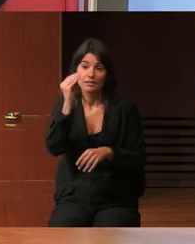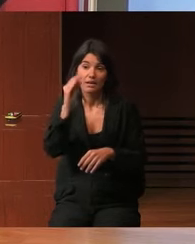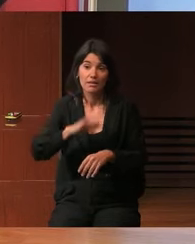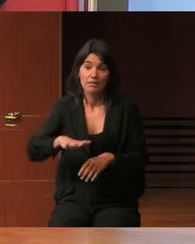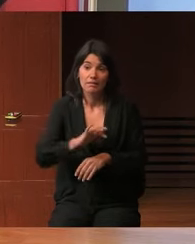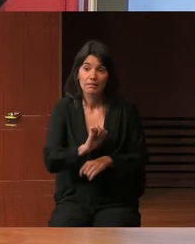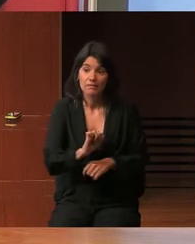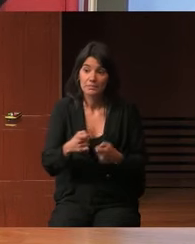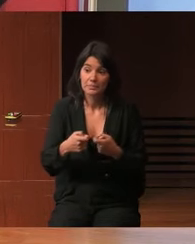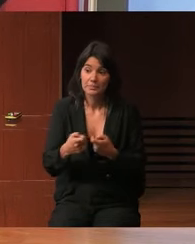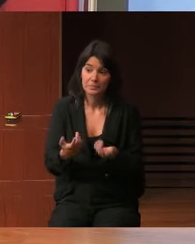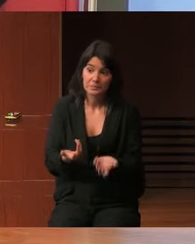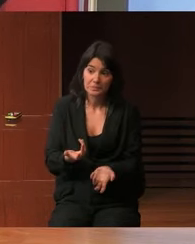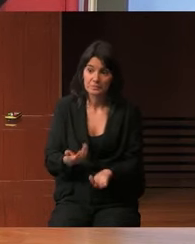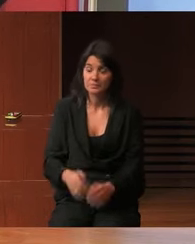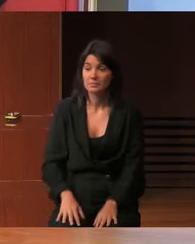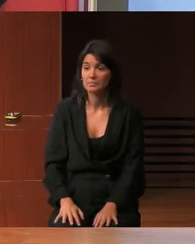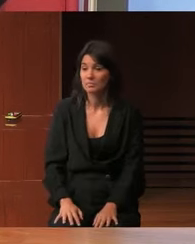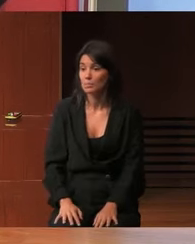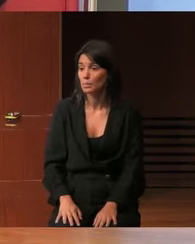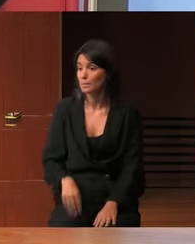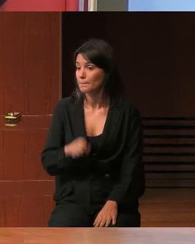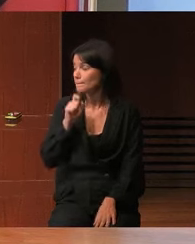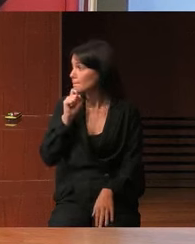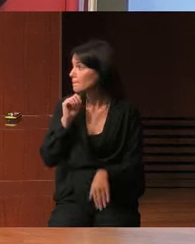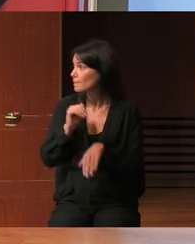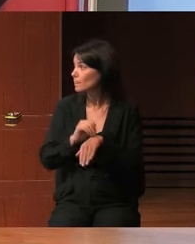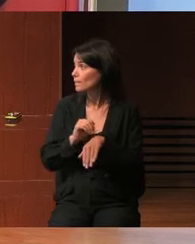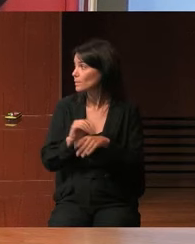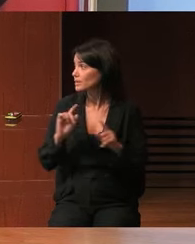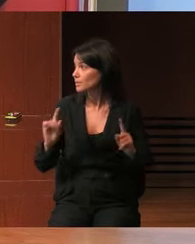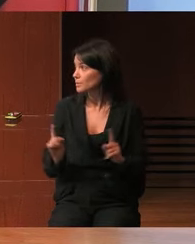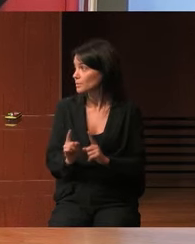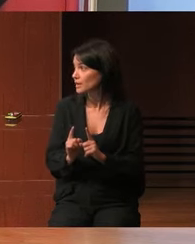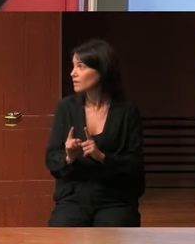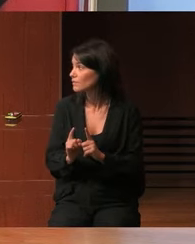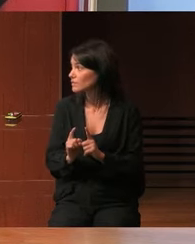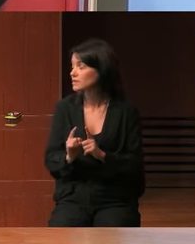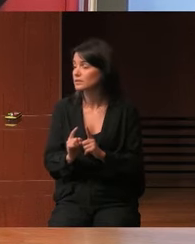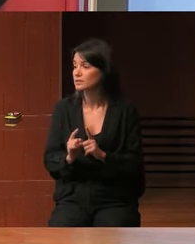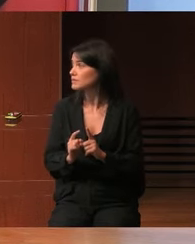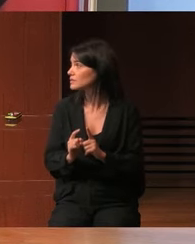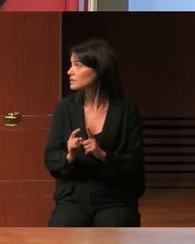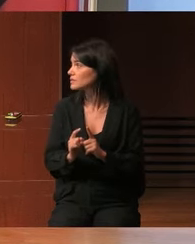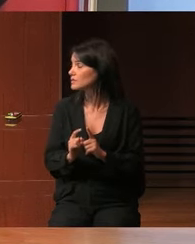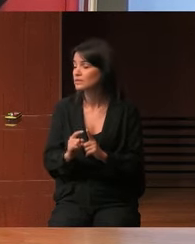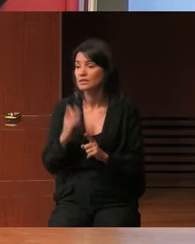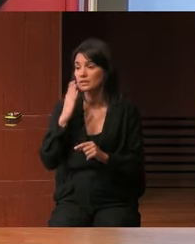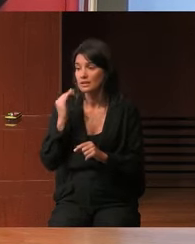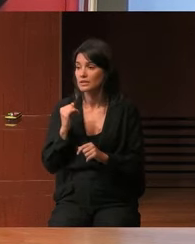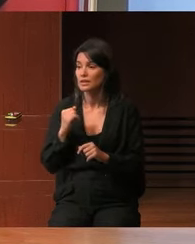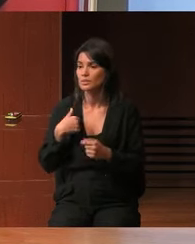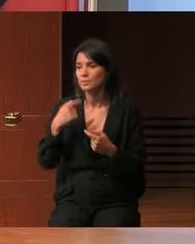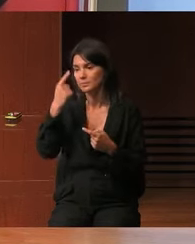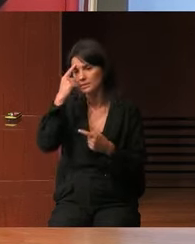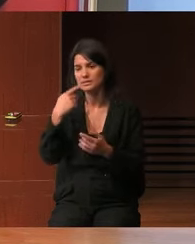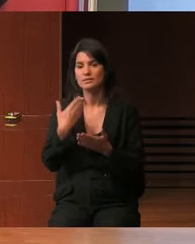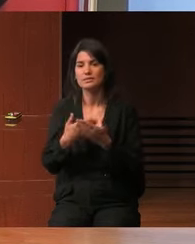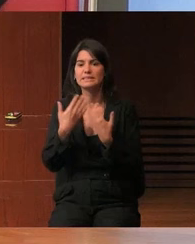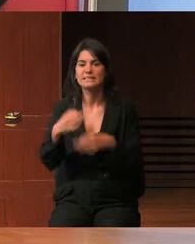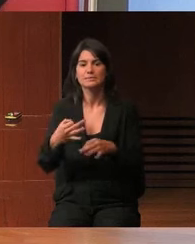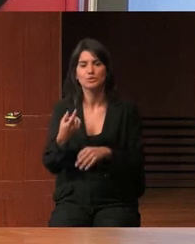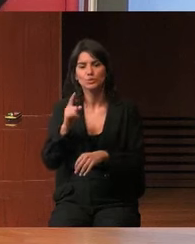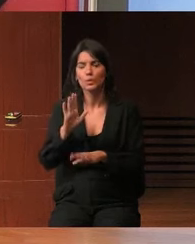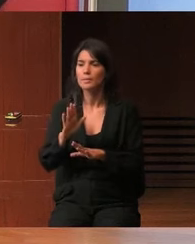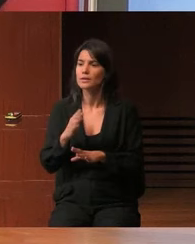é? Eu posso fazer um comentário muito breve, tentando não ser simplista, mas que tem a ver